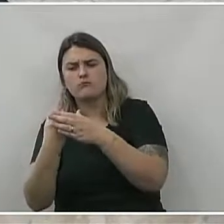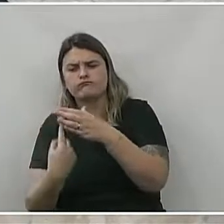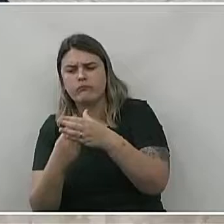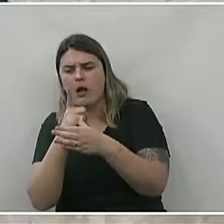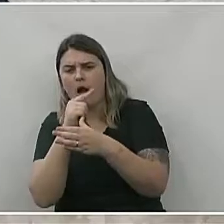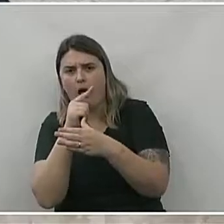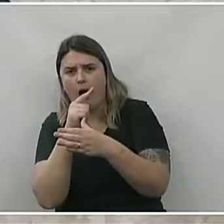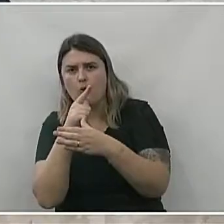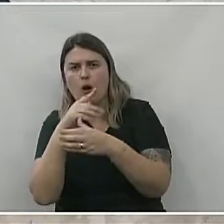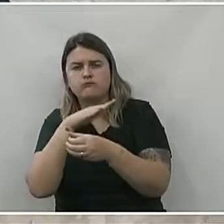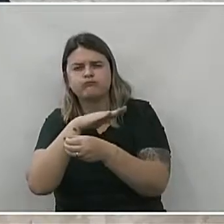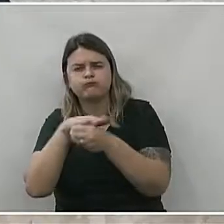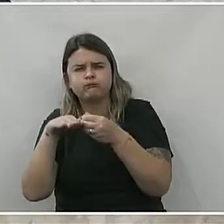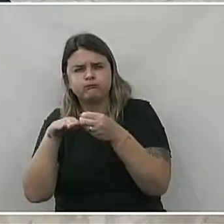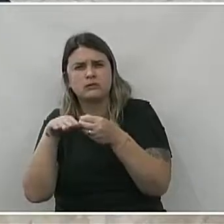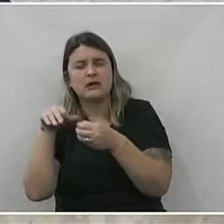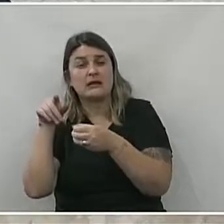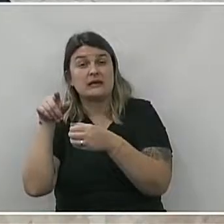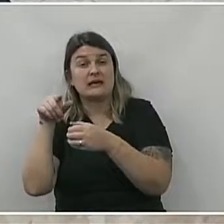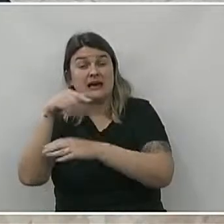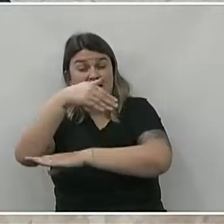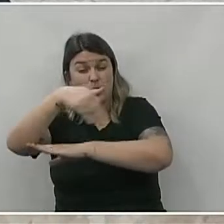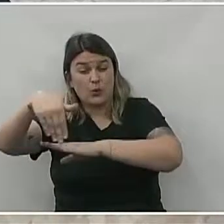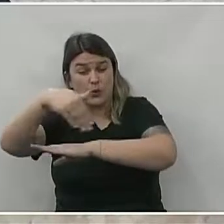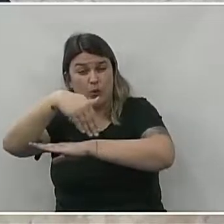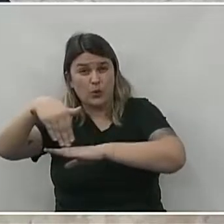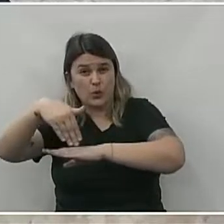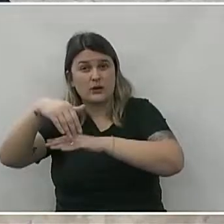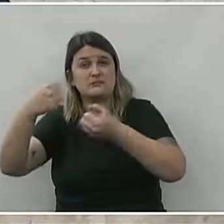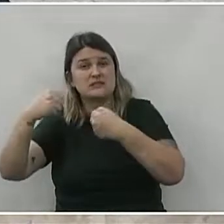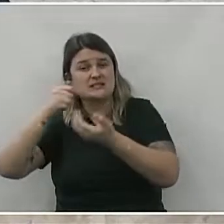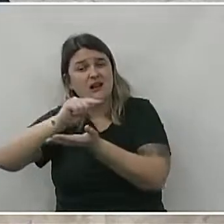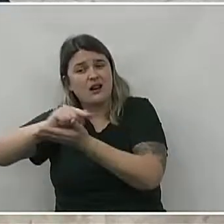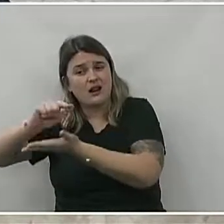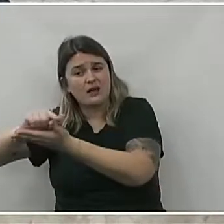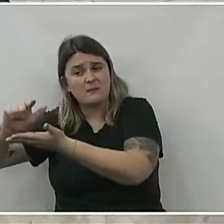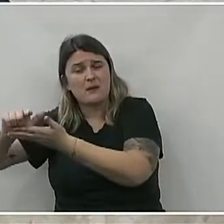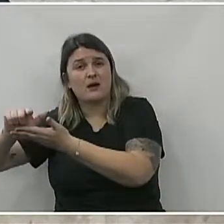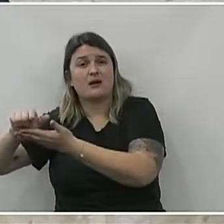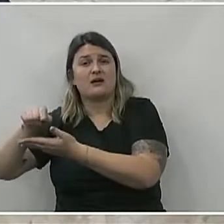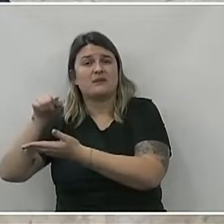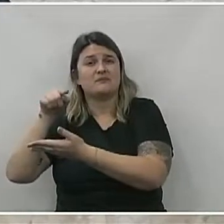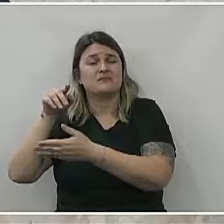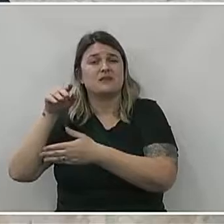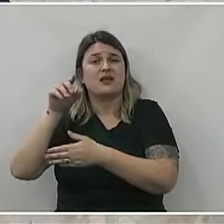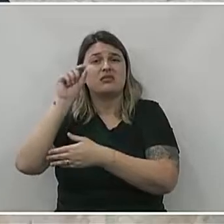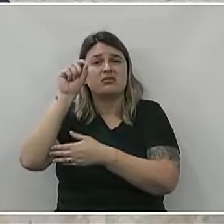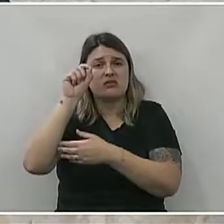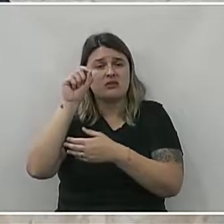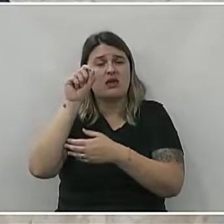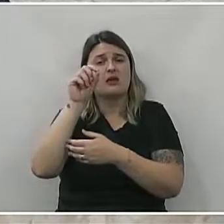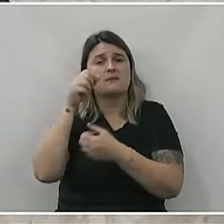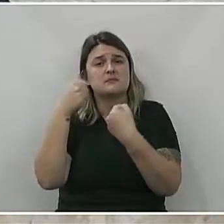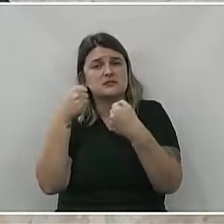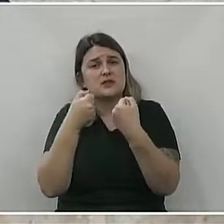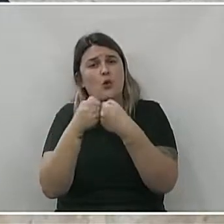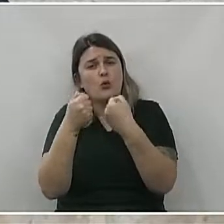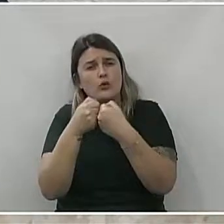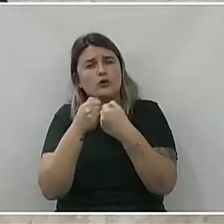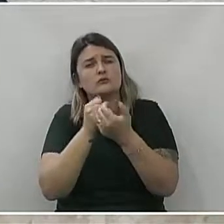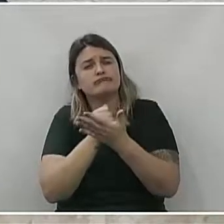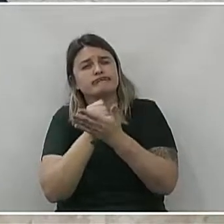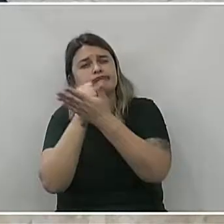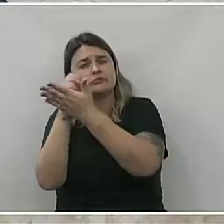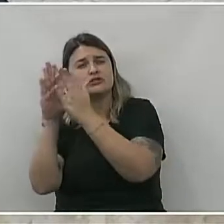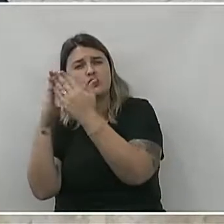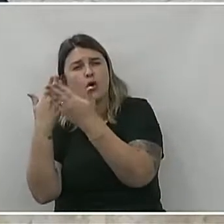Serra da Esperança. Justificativa. Essa é a estrada que o ônibus escolar utiliza e encontra-se em péssimas condições. Os bueiros